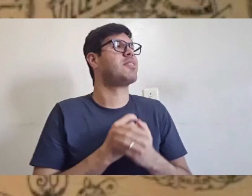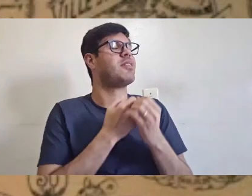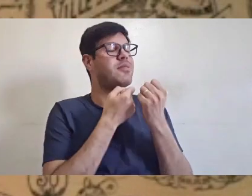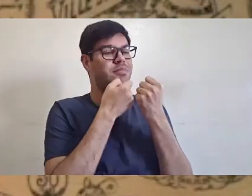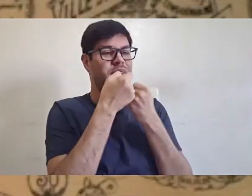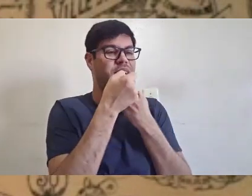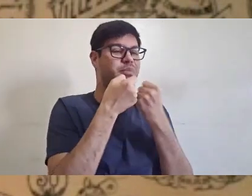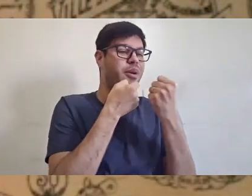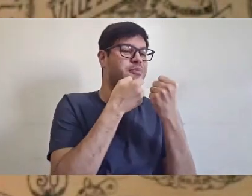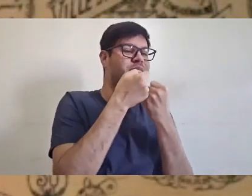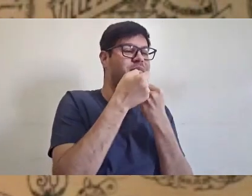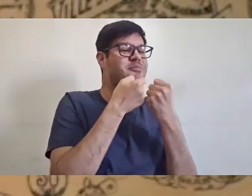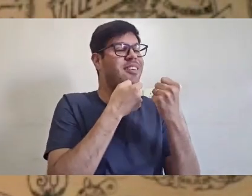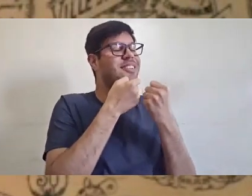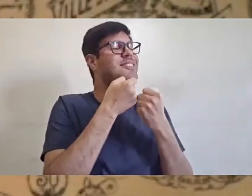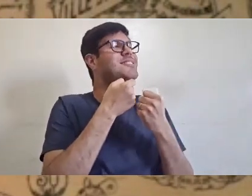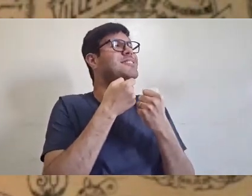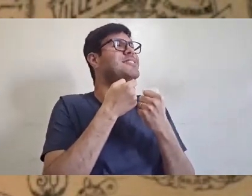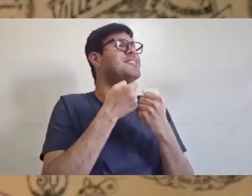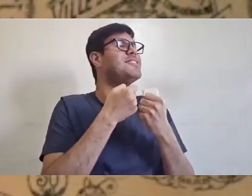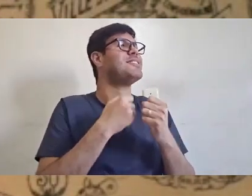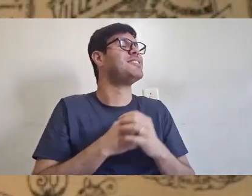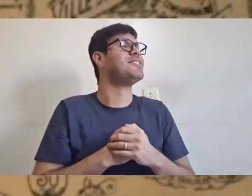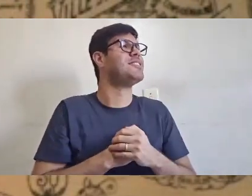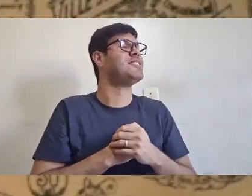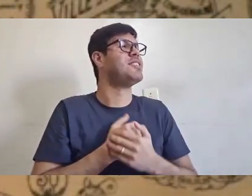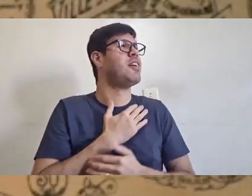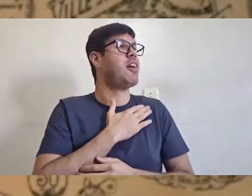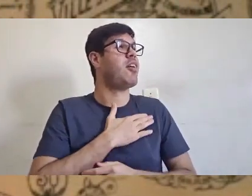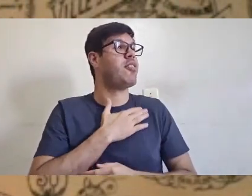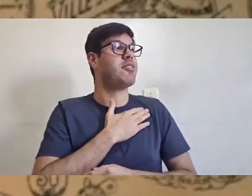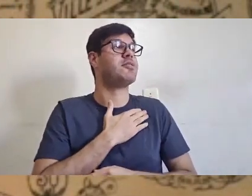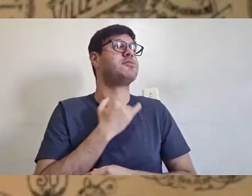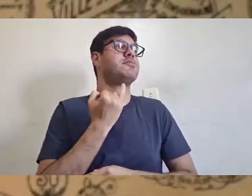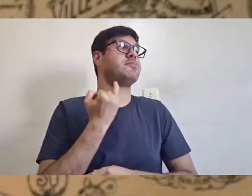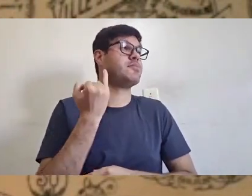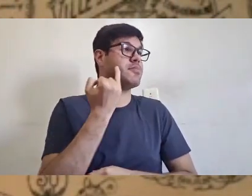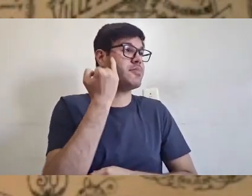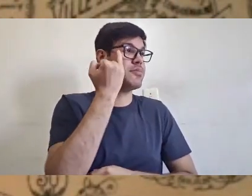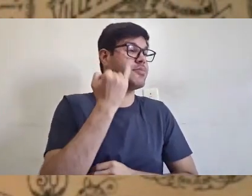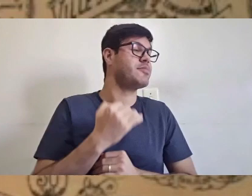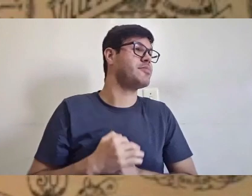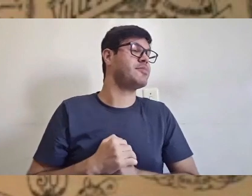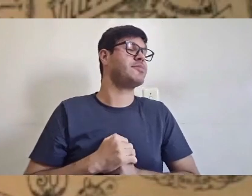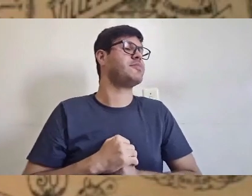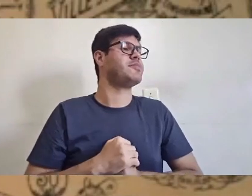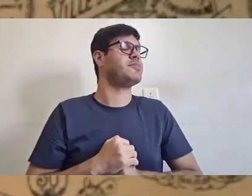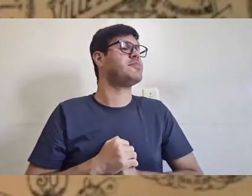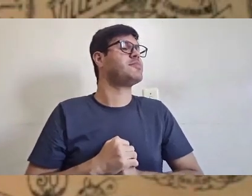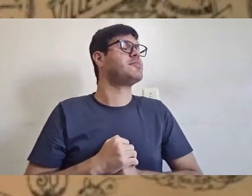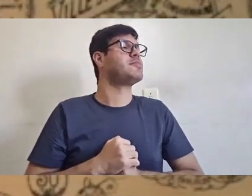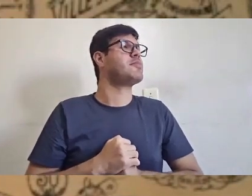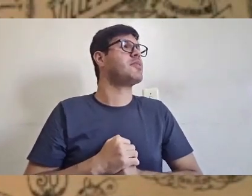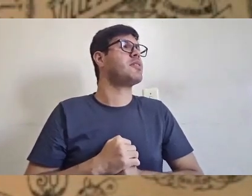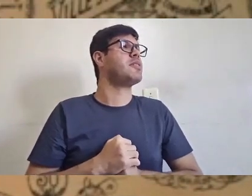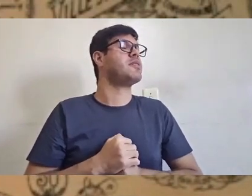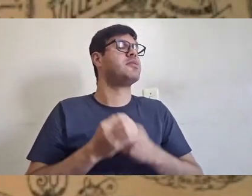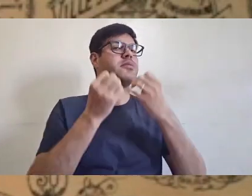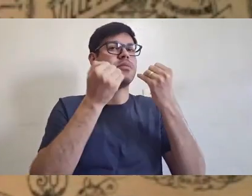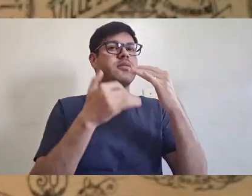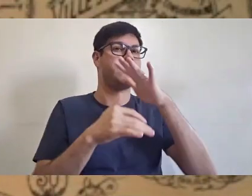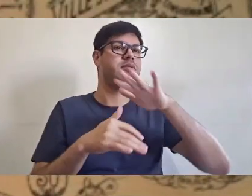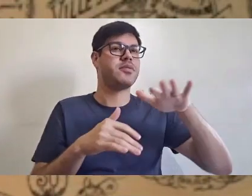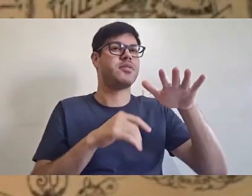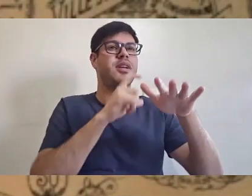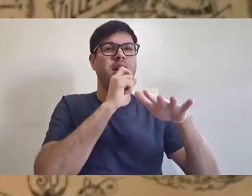participar de uma entrevista que eu reputo muito importante, né?